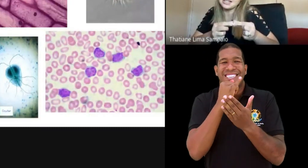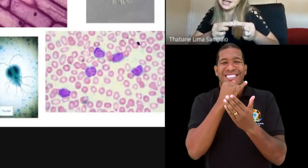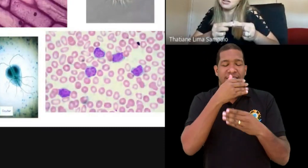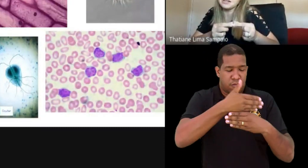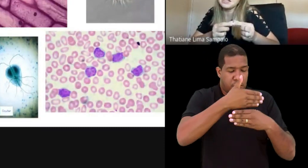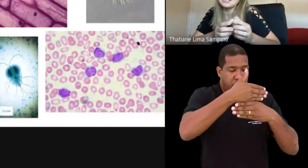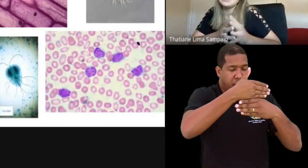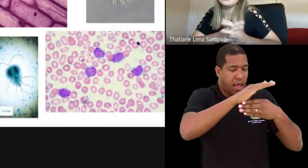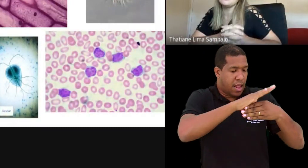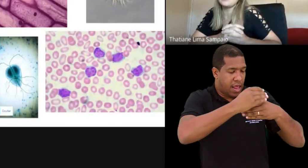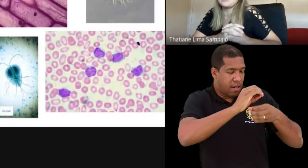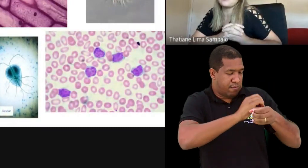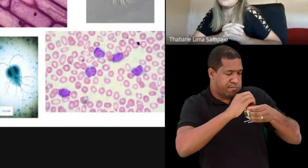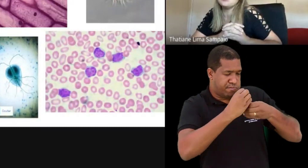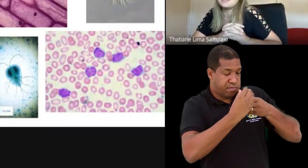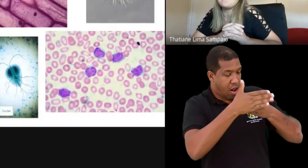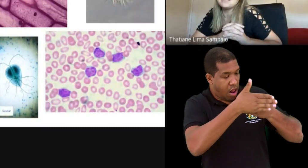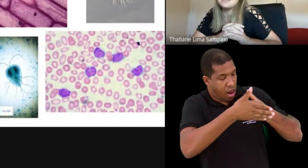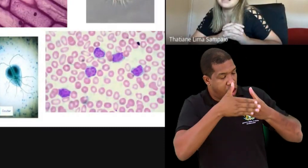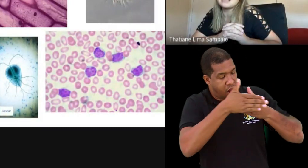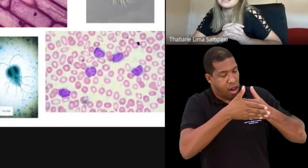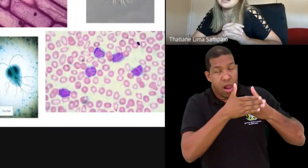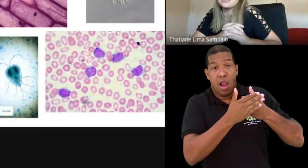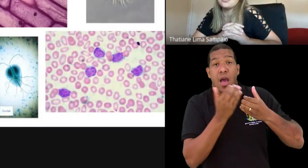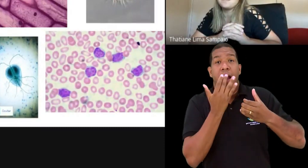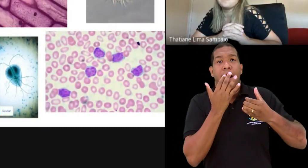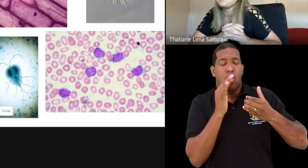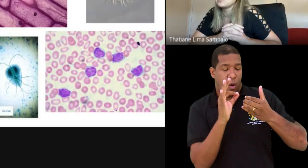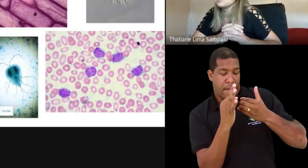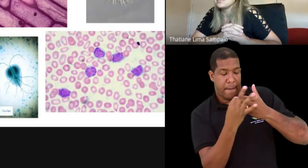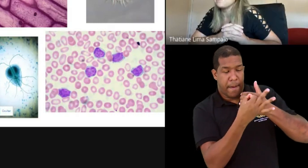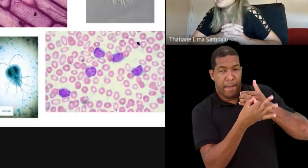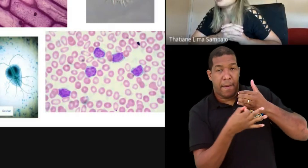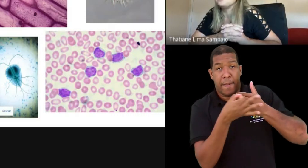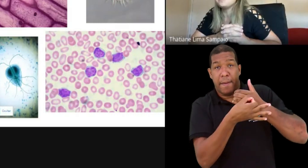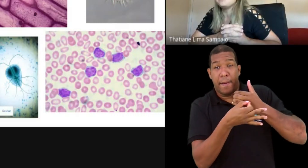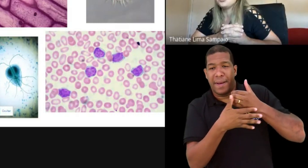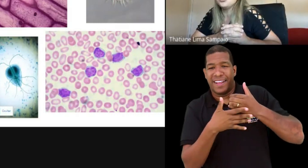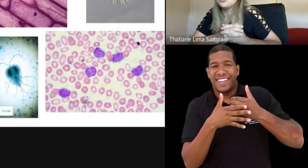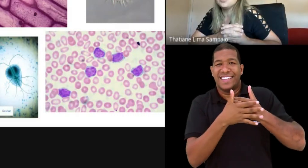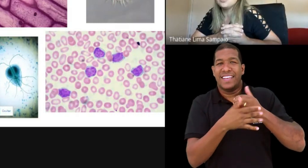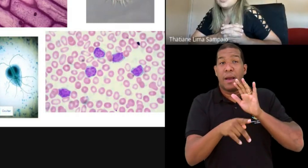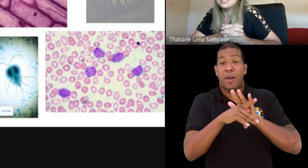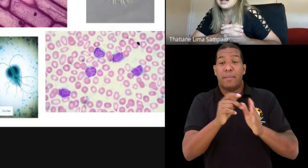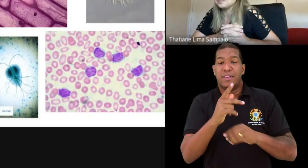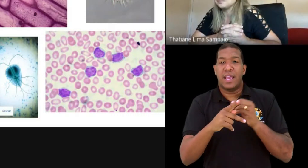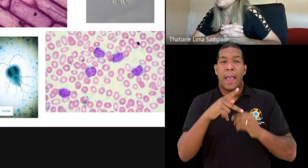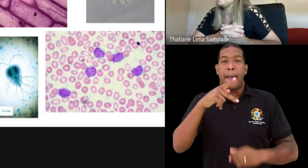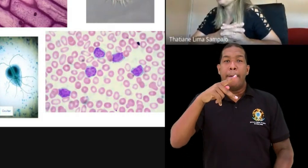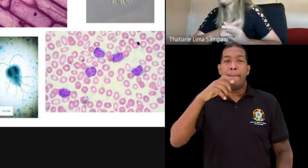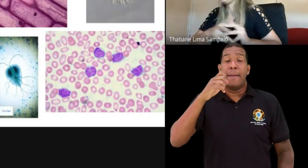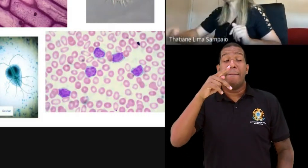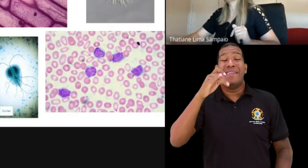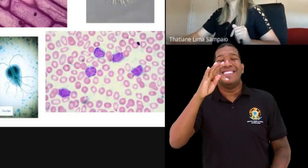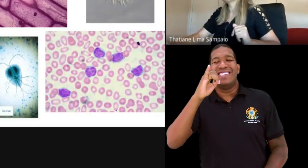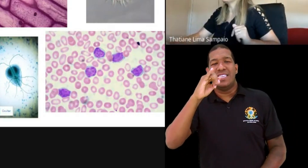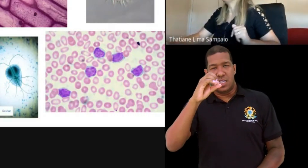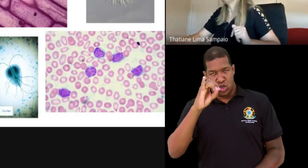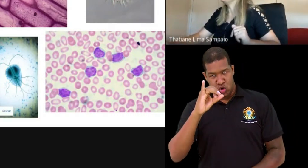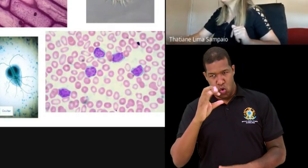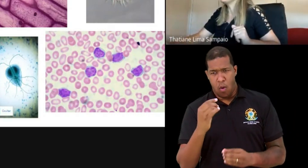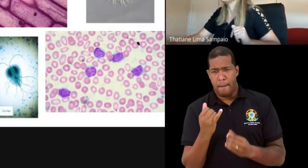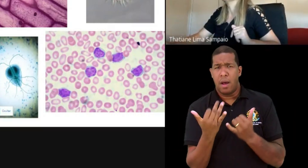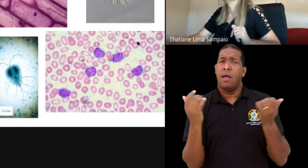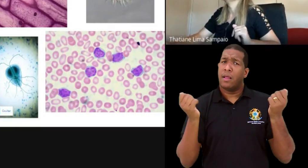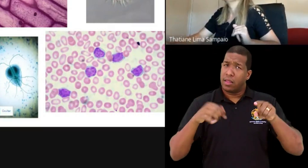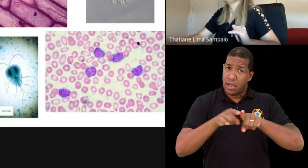das células, então, acúmulo da pigmentação na camada de peptídeo glicano.